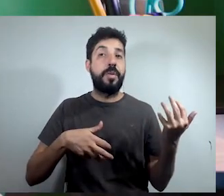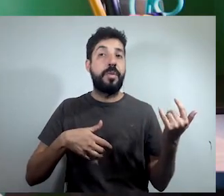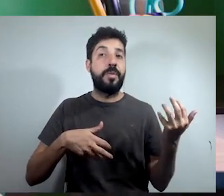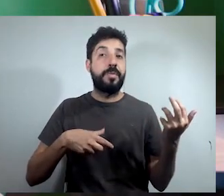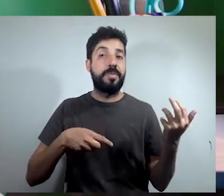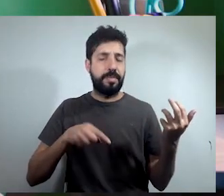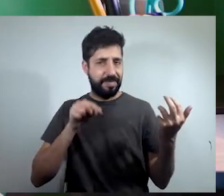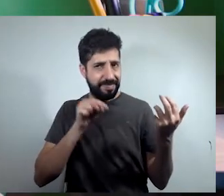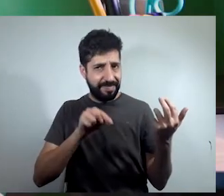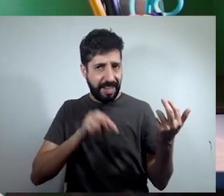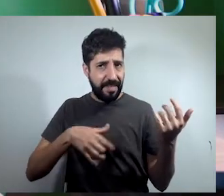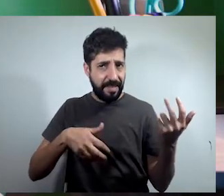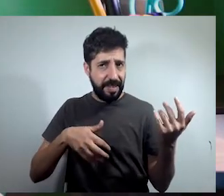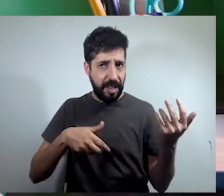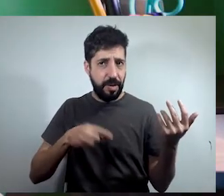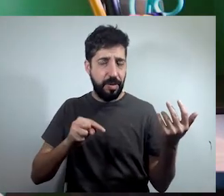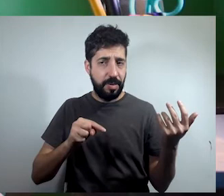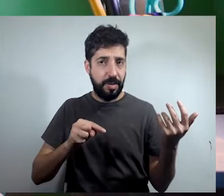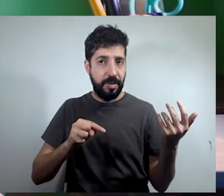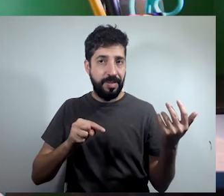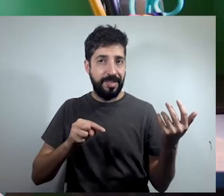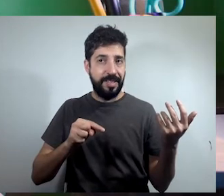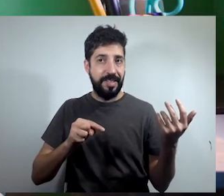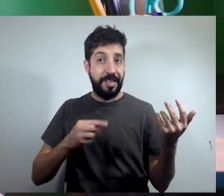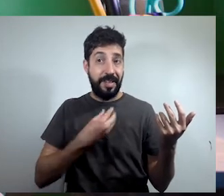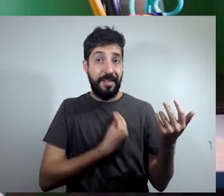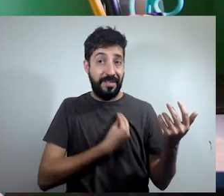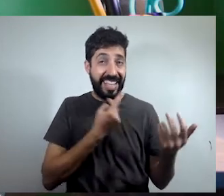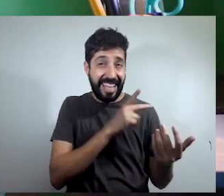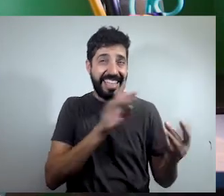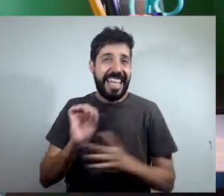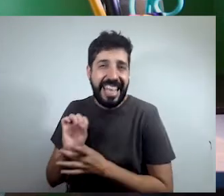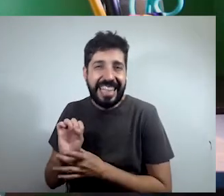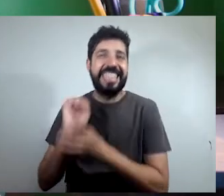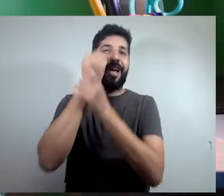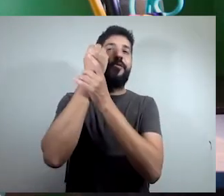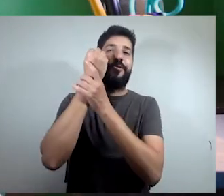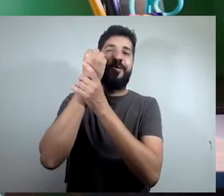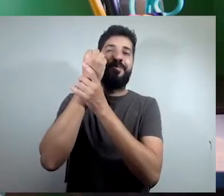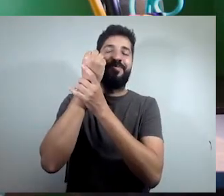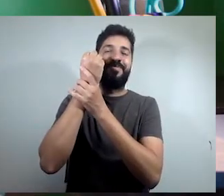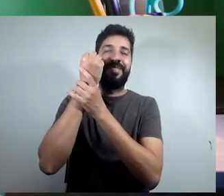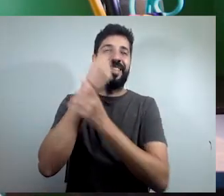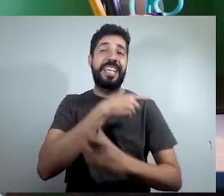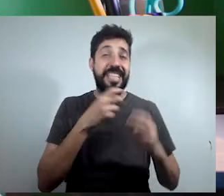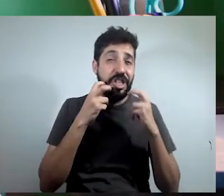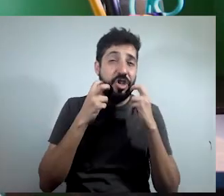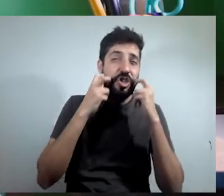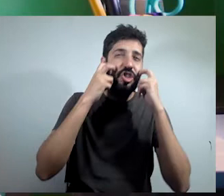E esse violão salvou a vida dele. Ele, tímido,